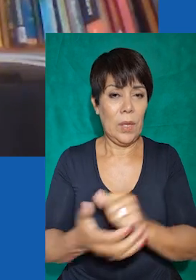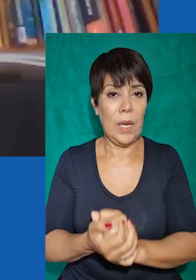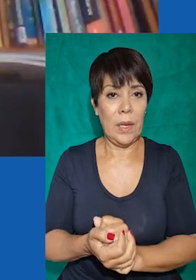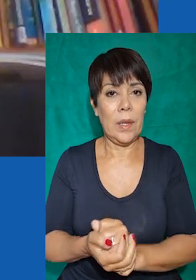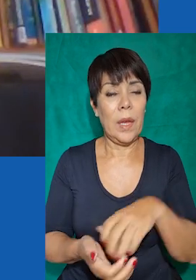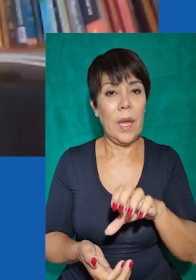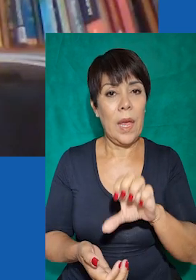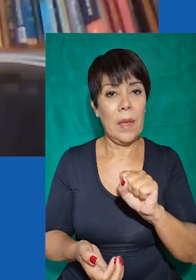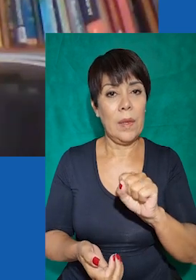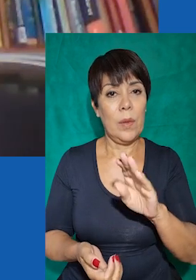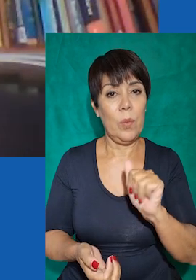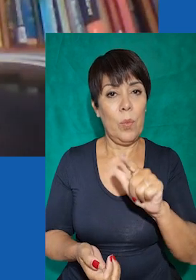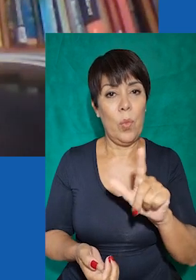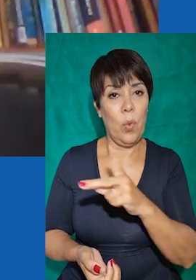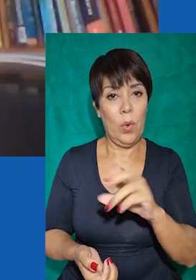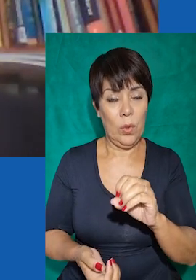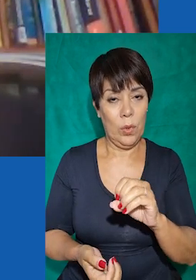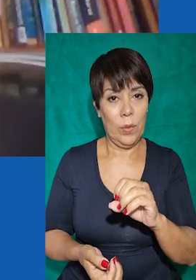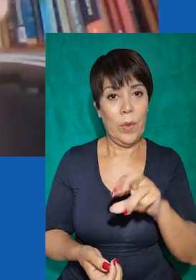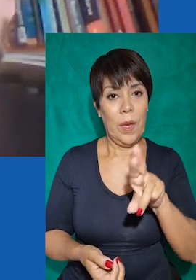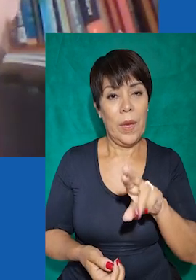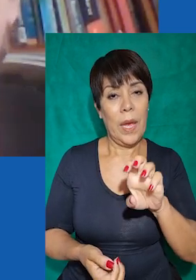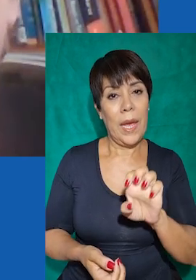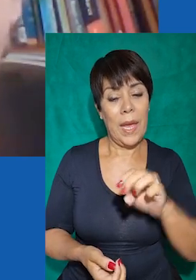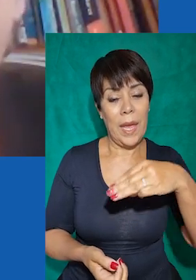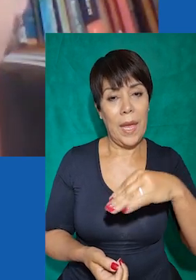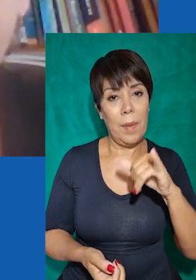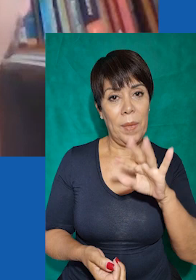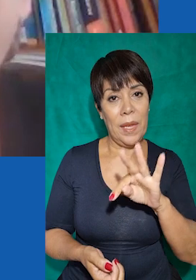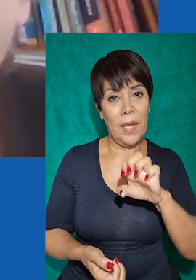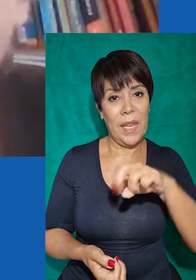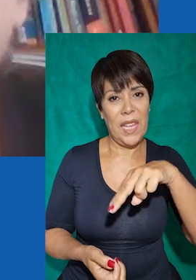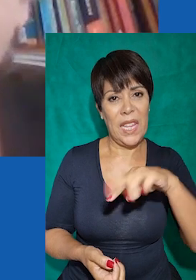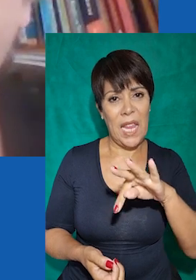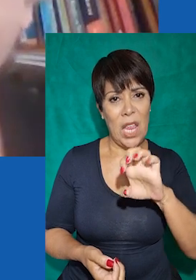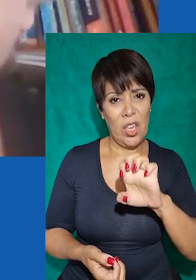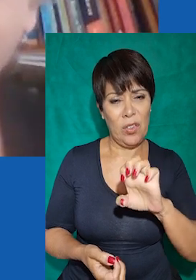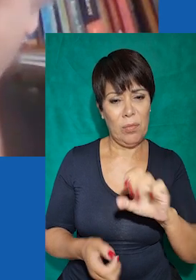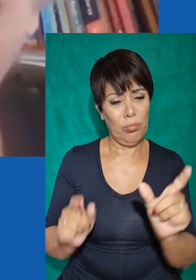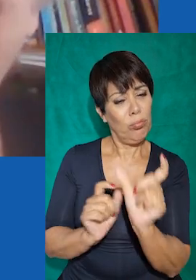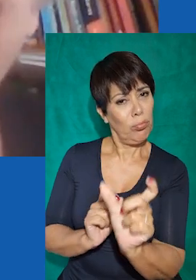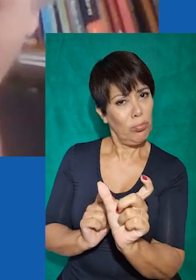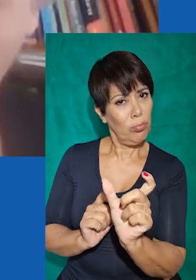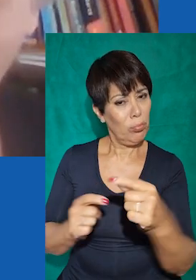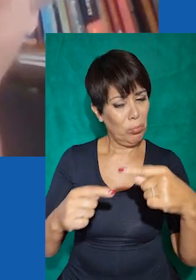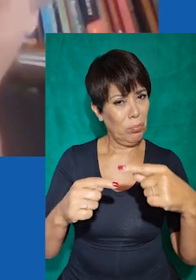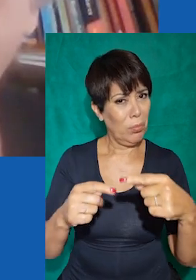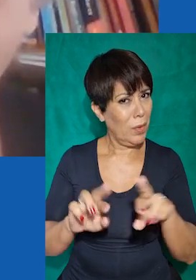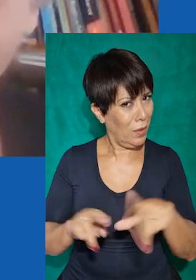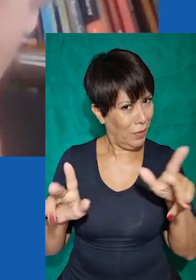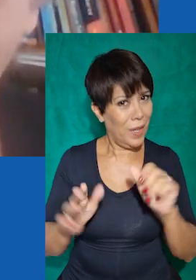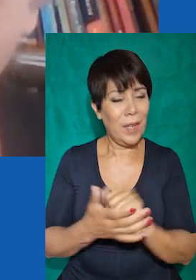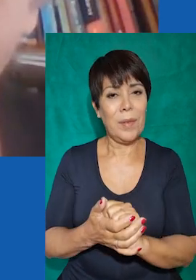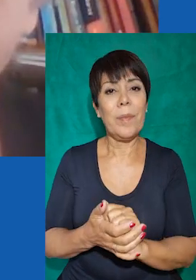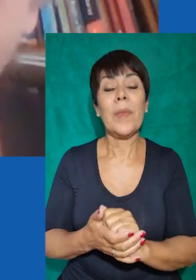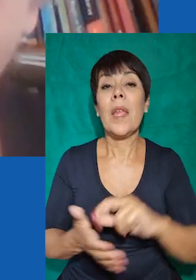O que é que é o esbulho renitente? É uma expressão esquisitíssima, né? O esbulho renitente é